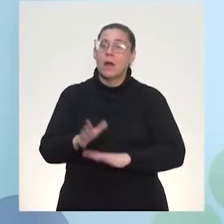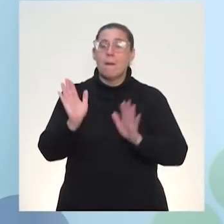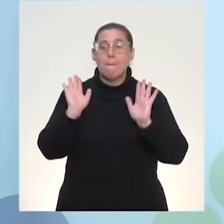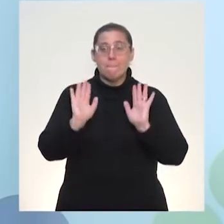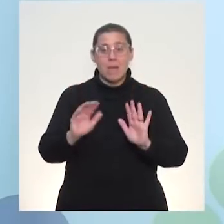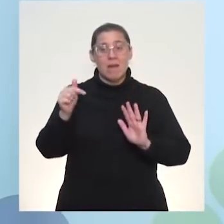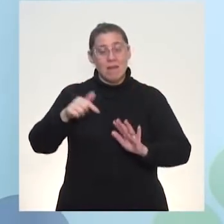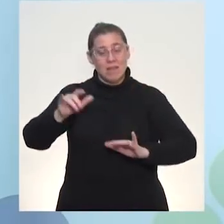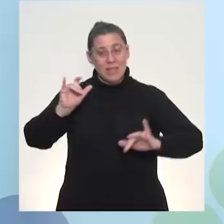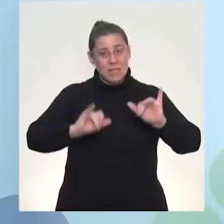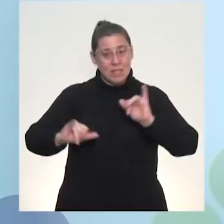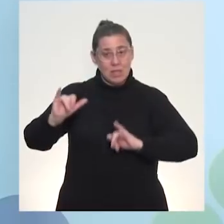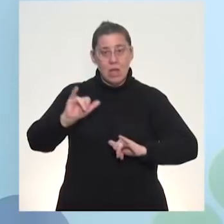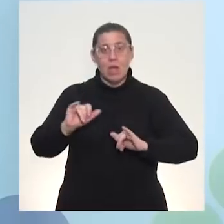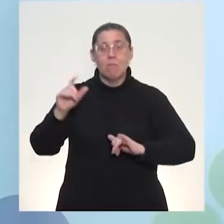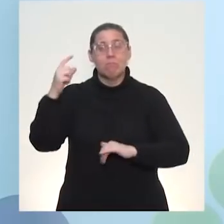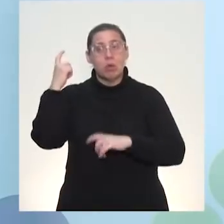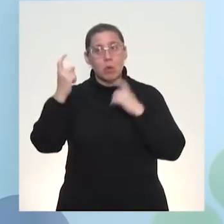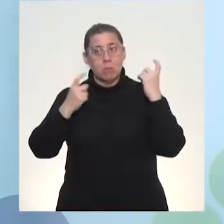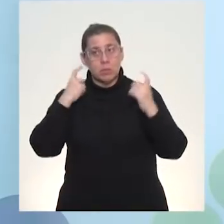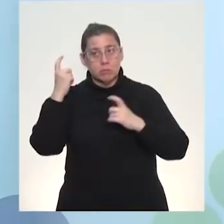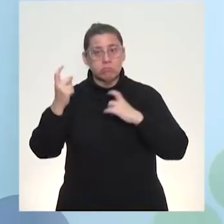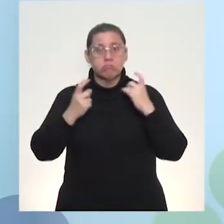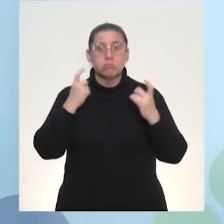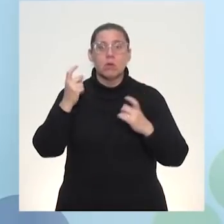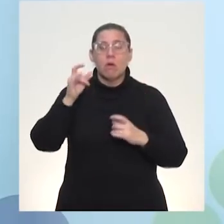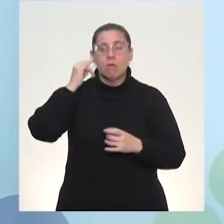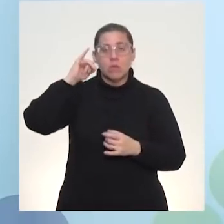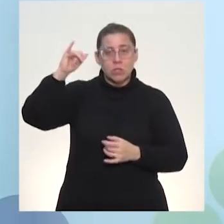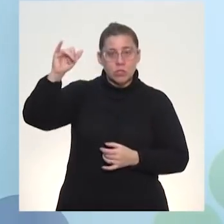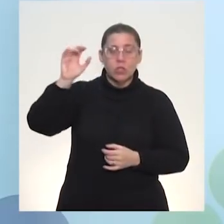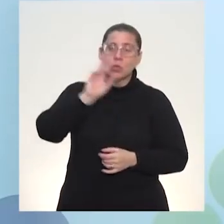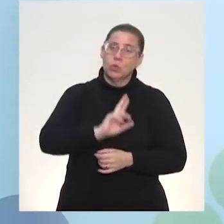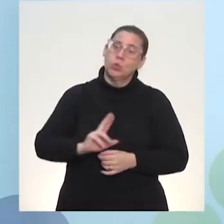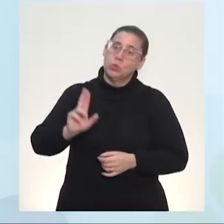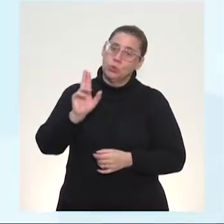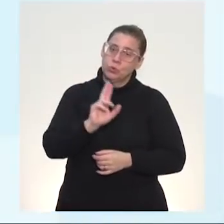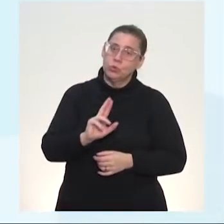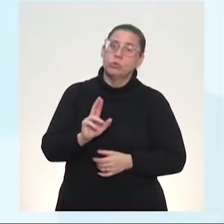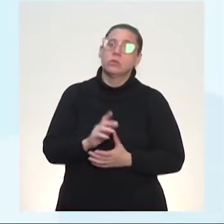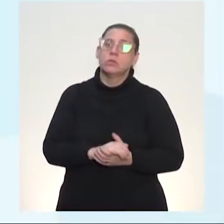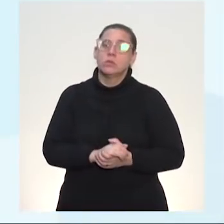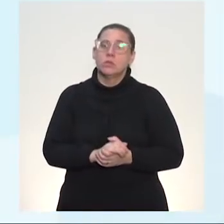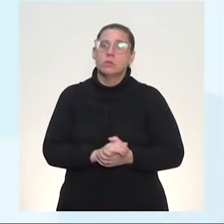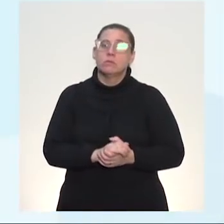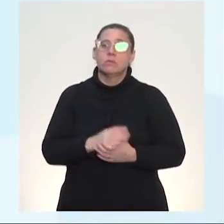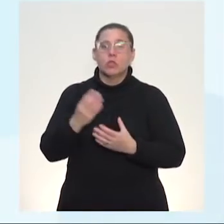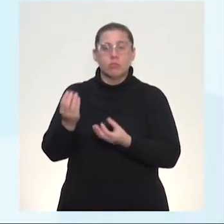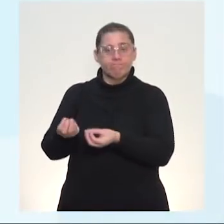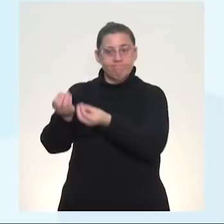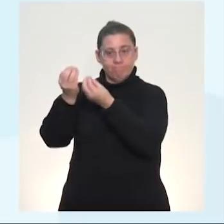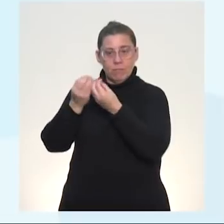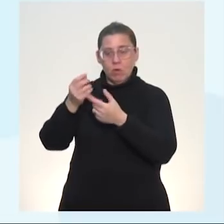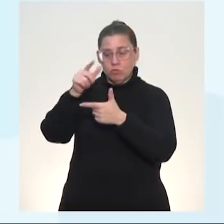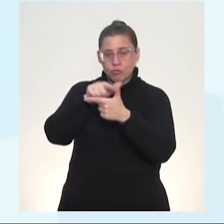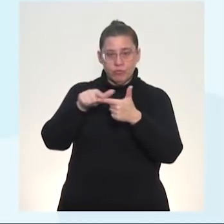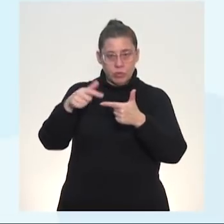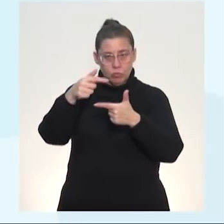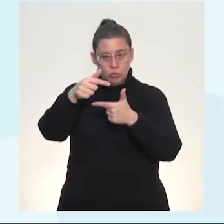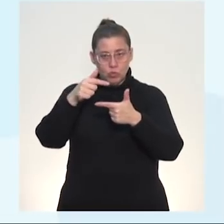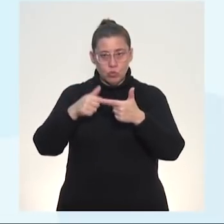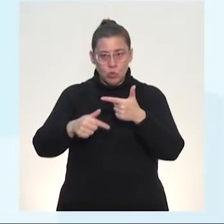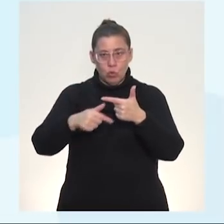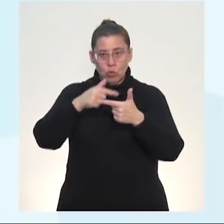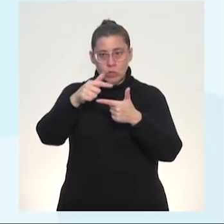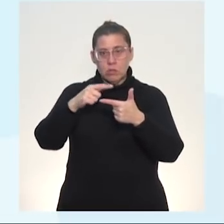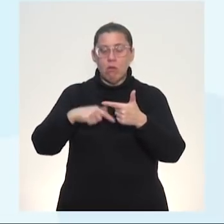me preocupo com a eficiência energética, sendo a energia utilizada pela fornecida. Então, eu divido os dois e eu